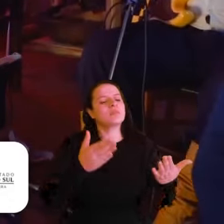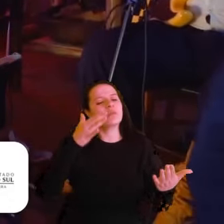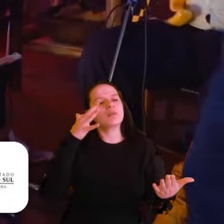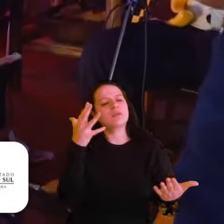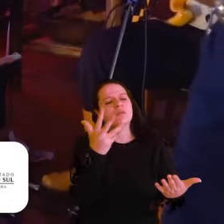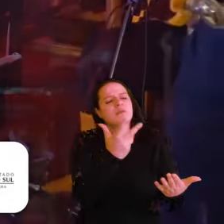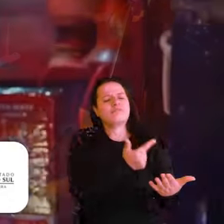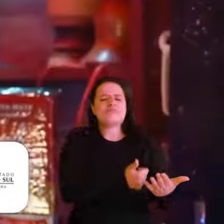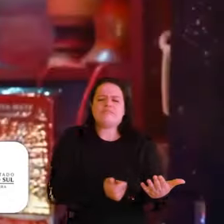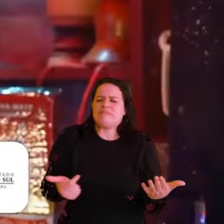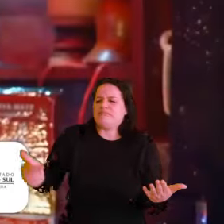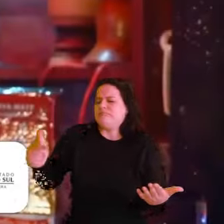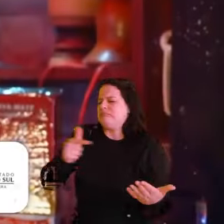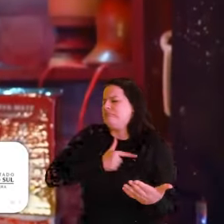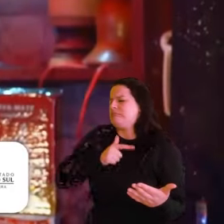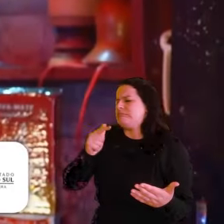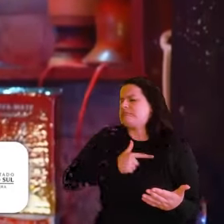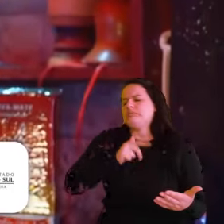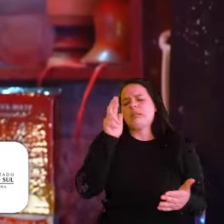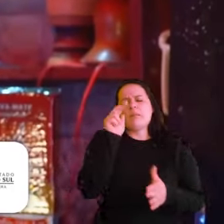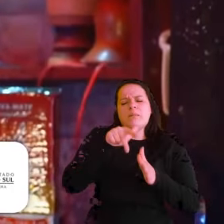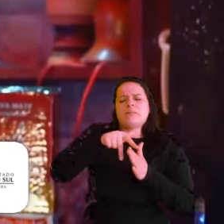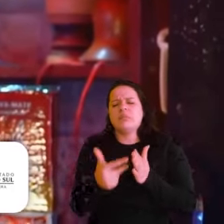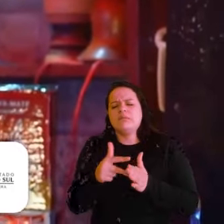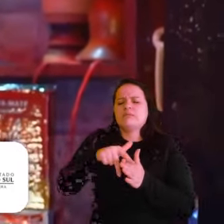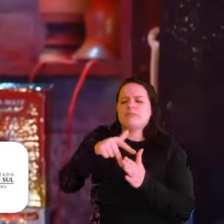Oi, galé, coisa bem feia.